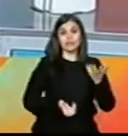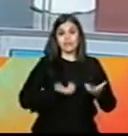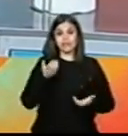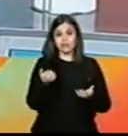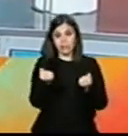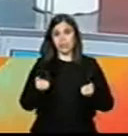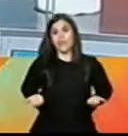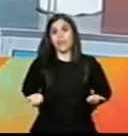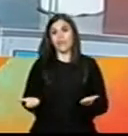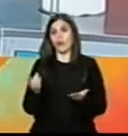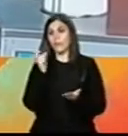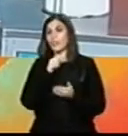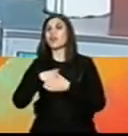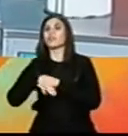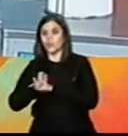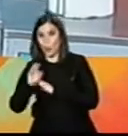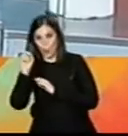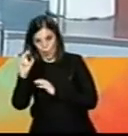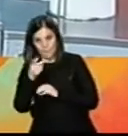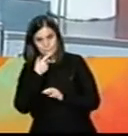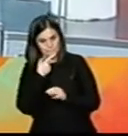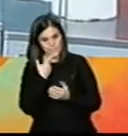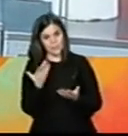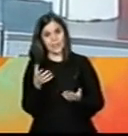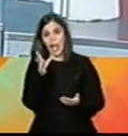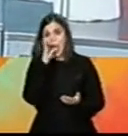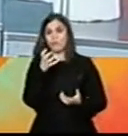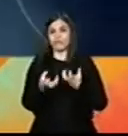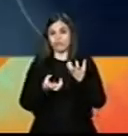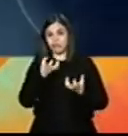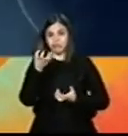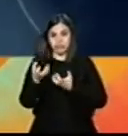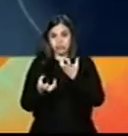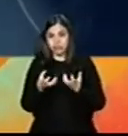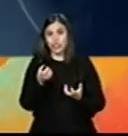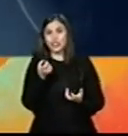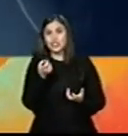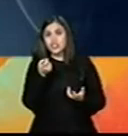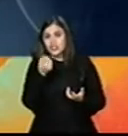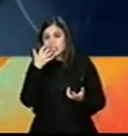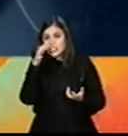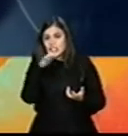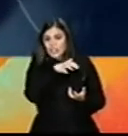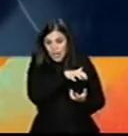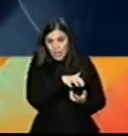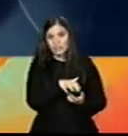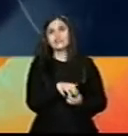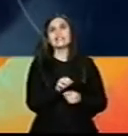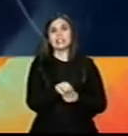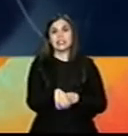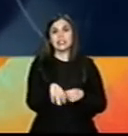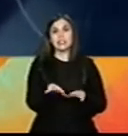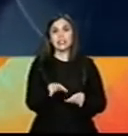forno, dá para guardar, está bem? Portanto, nós temos a água a ferver com um bocadinho de sal. E vamos... É um bocadinho como se fosse o charém também. É, tal e qual. Só